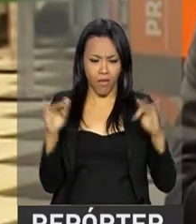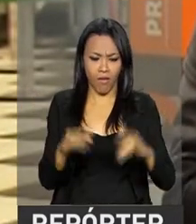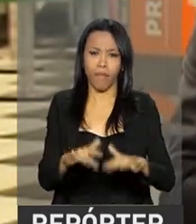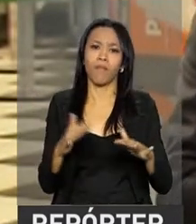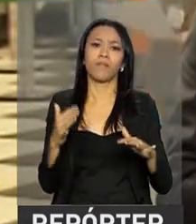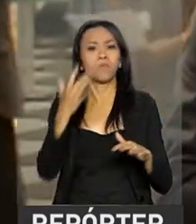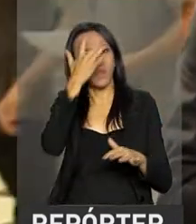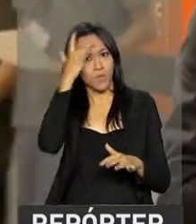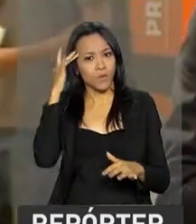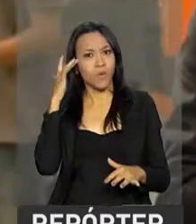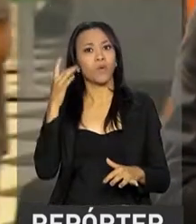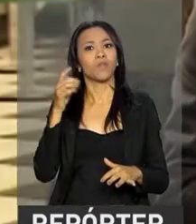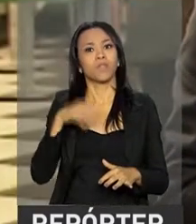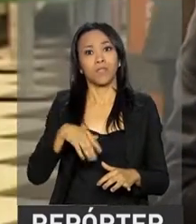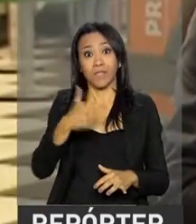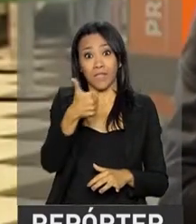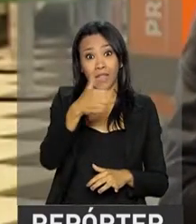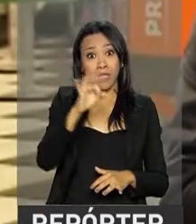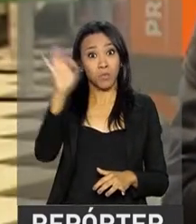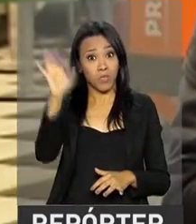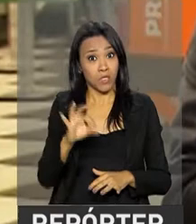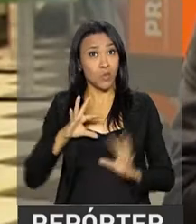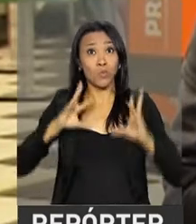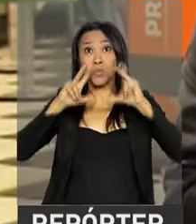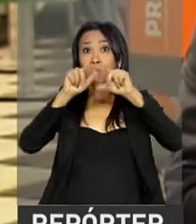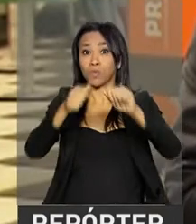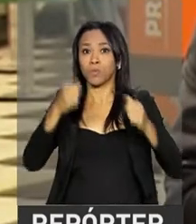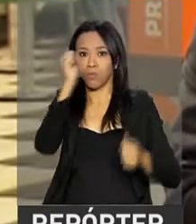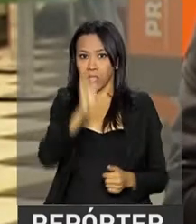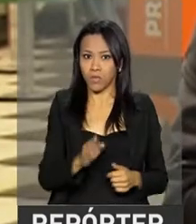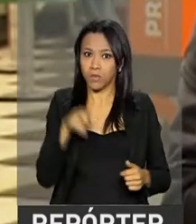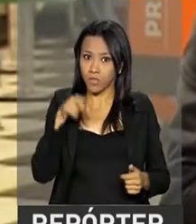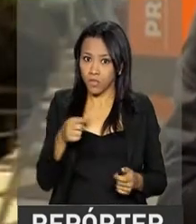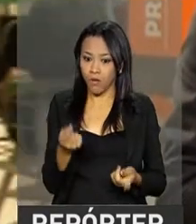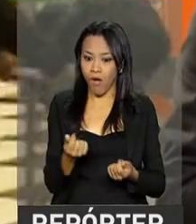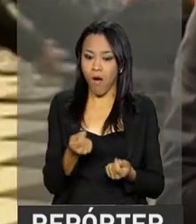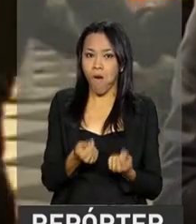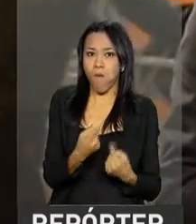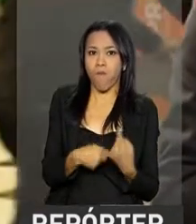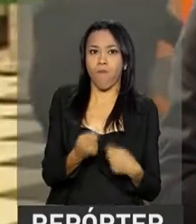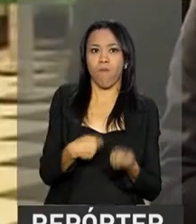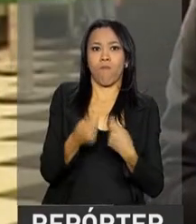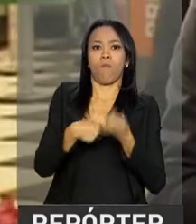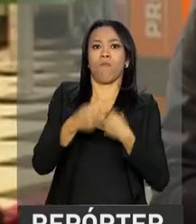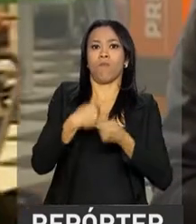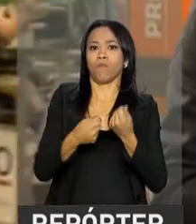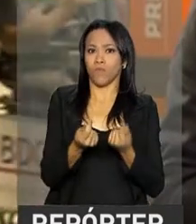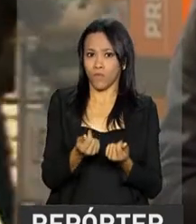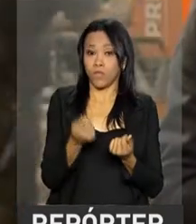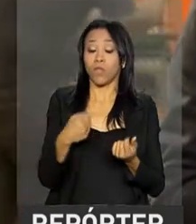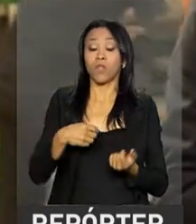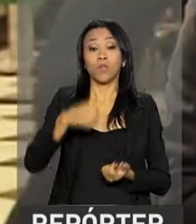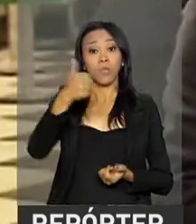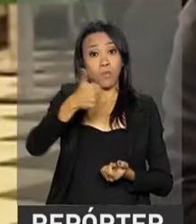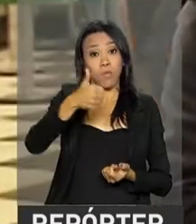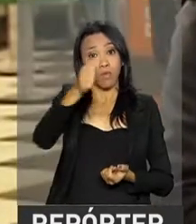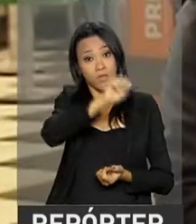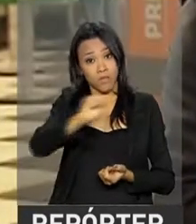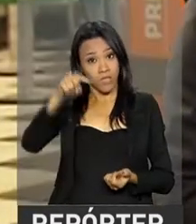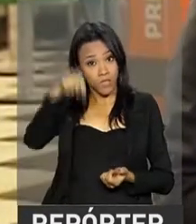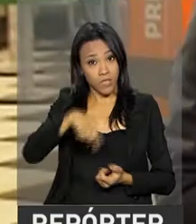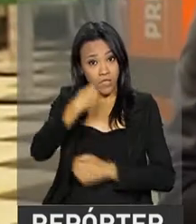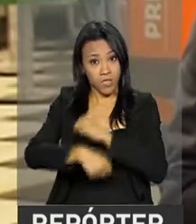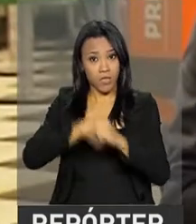de toda a malha aérea brasileira e s eficiência gera lucro só no primeiro semestre deste ano por mais de